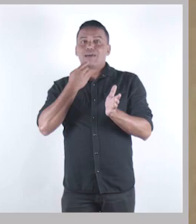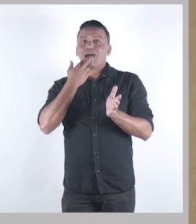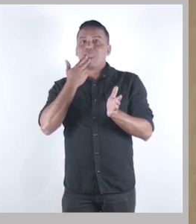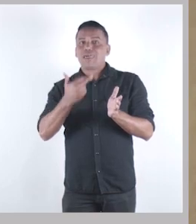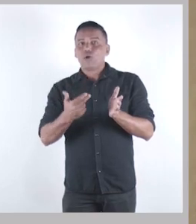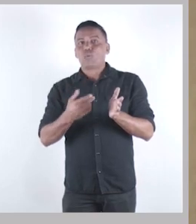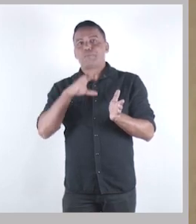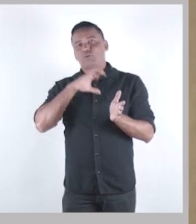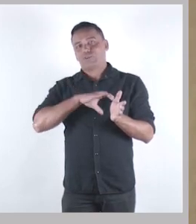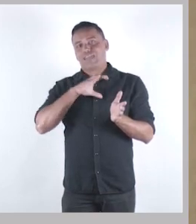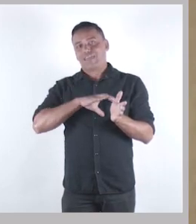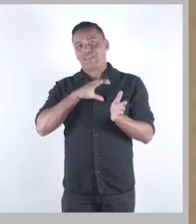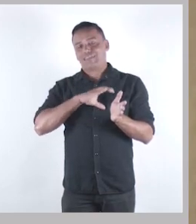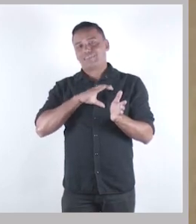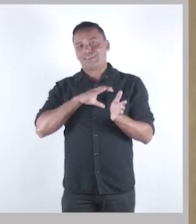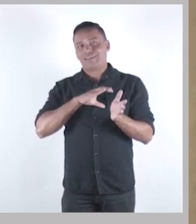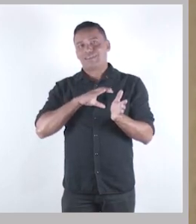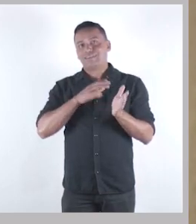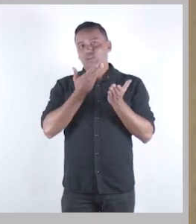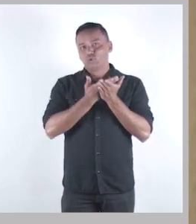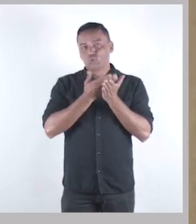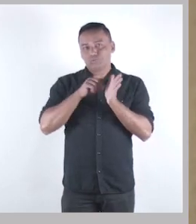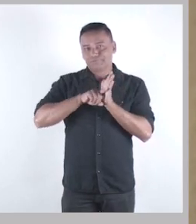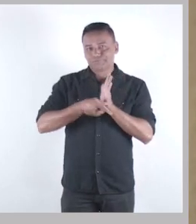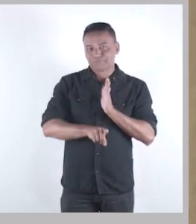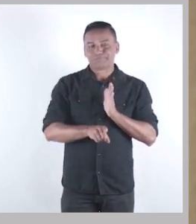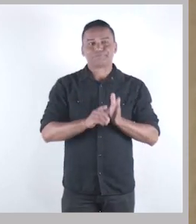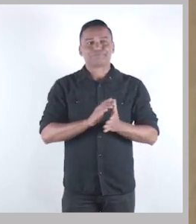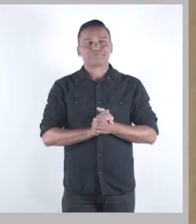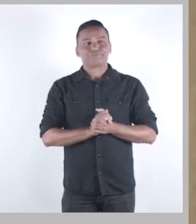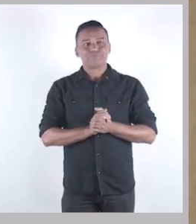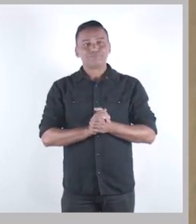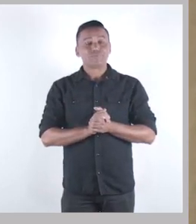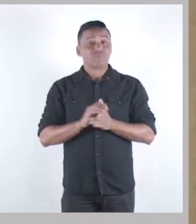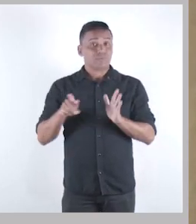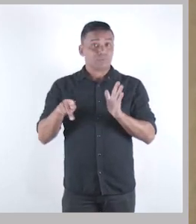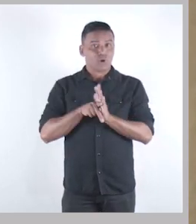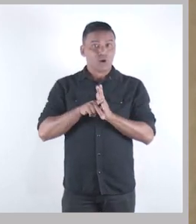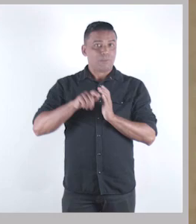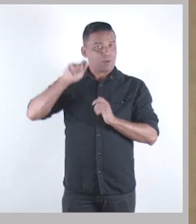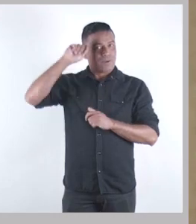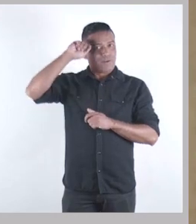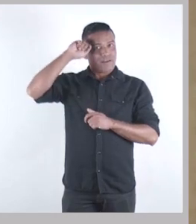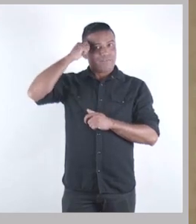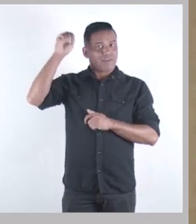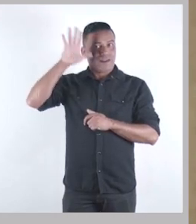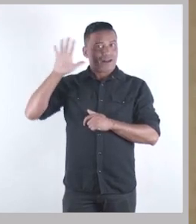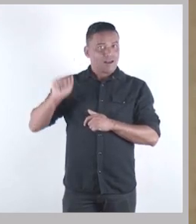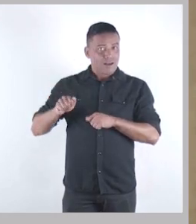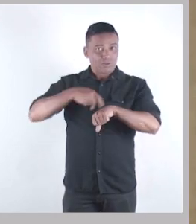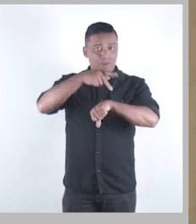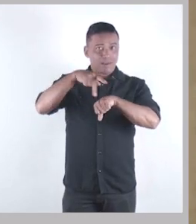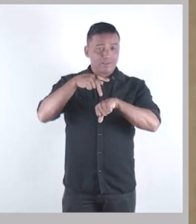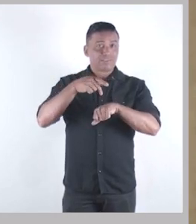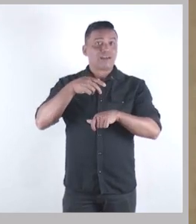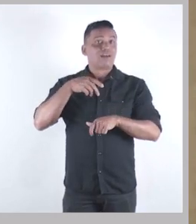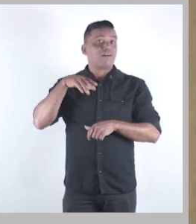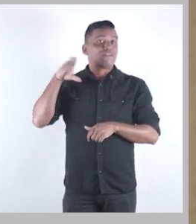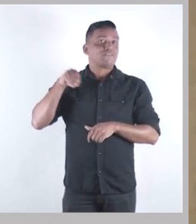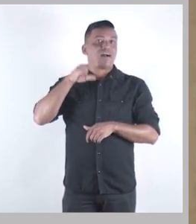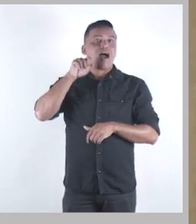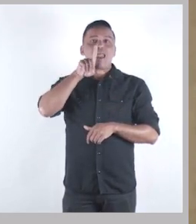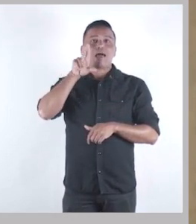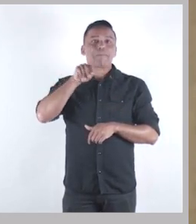uma instituição dos PALOP, né, os países africanos de língua oficial portuguesa, que